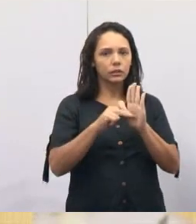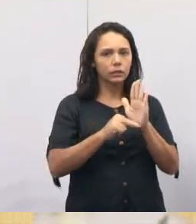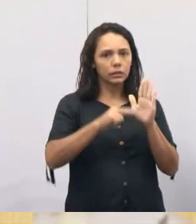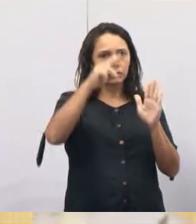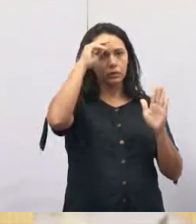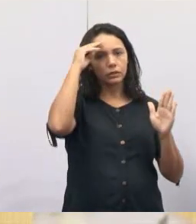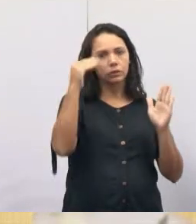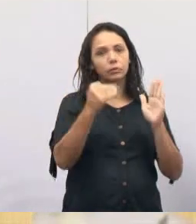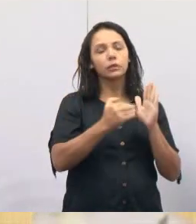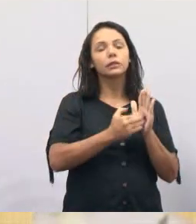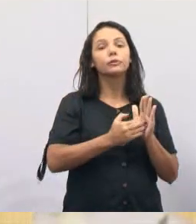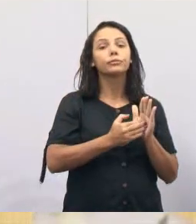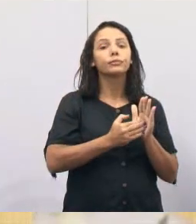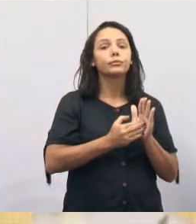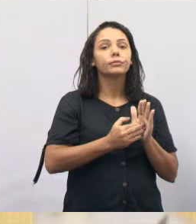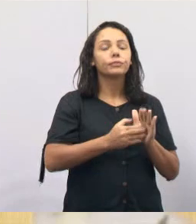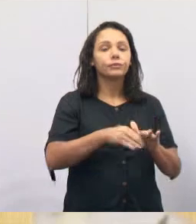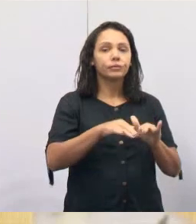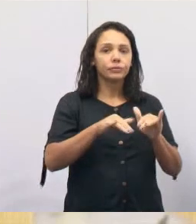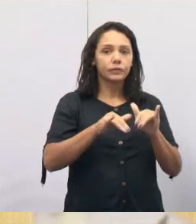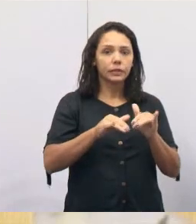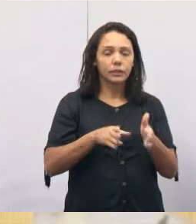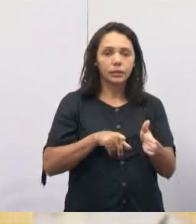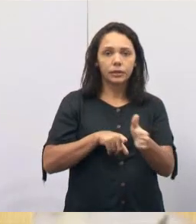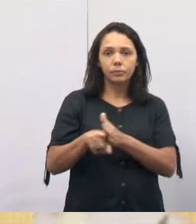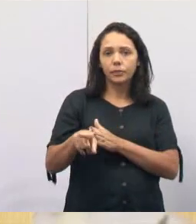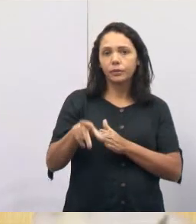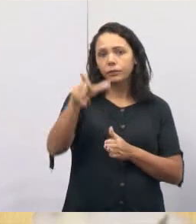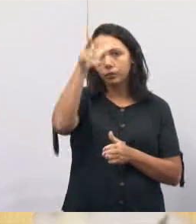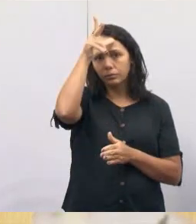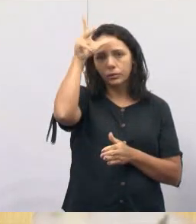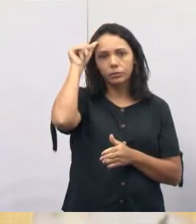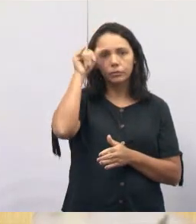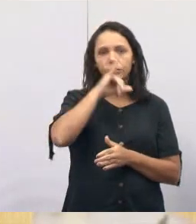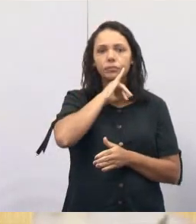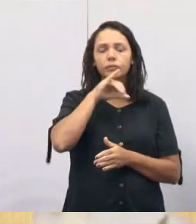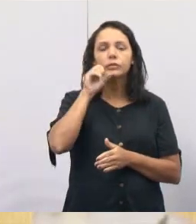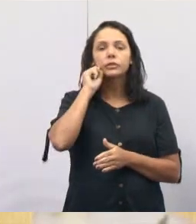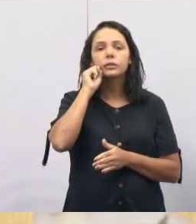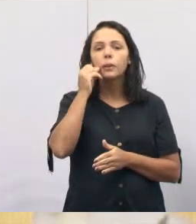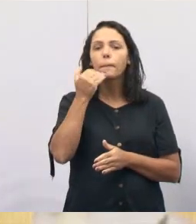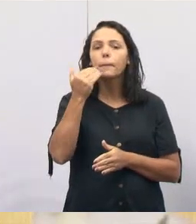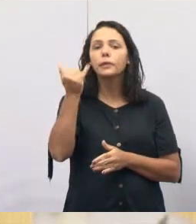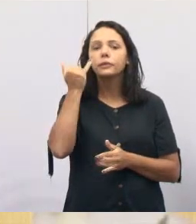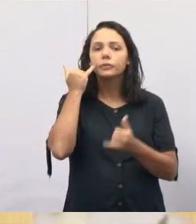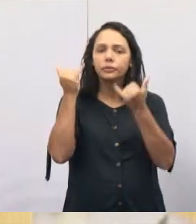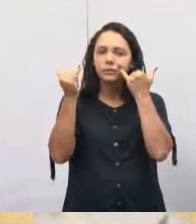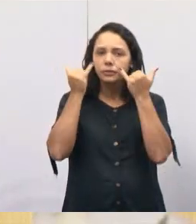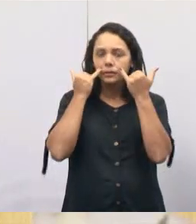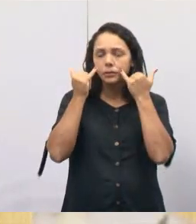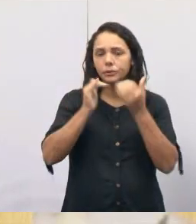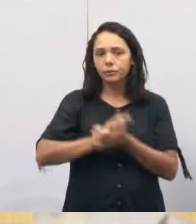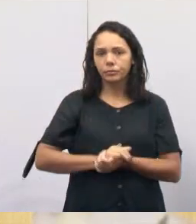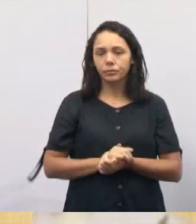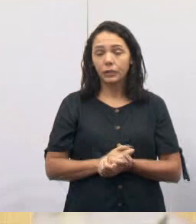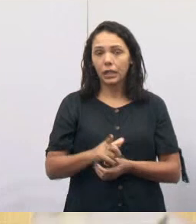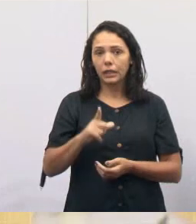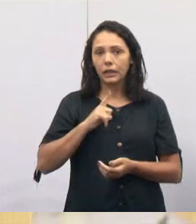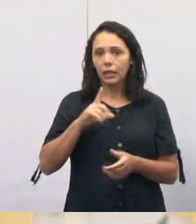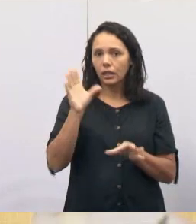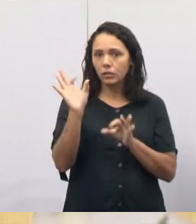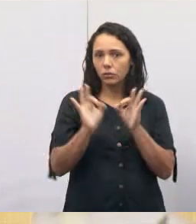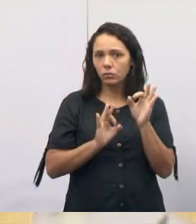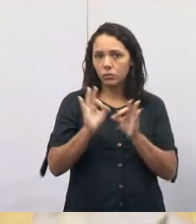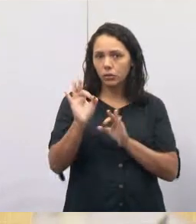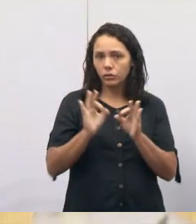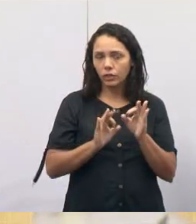as formalidades regimentais, sem encaminhar ao senhor prefeito municipal de Jacareí seguinte informações. Existe algum